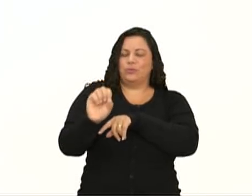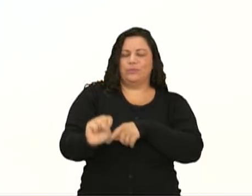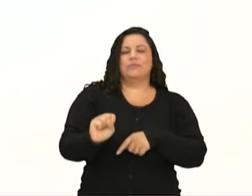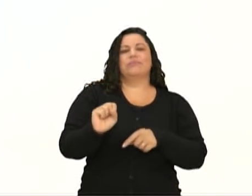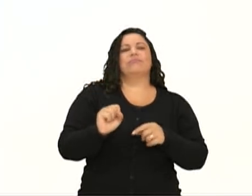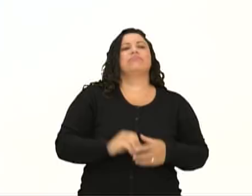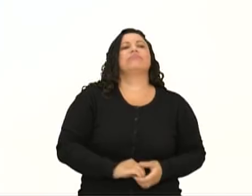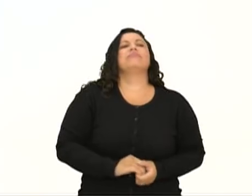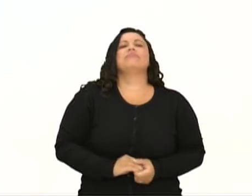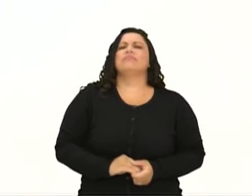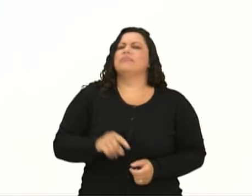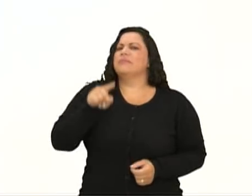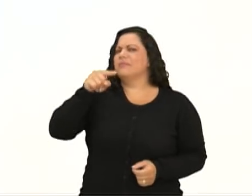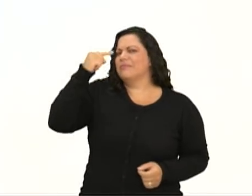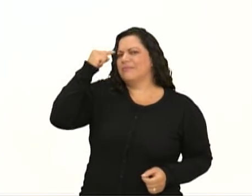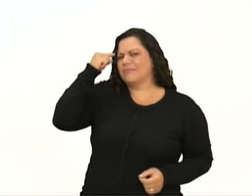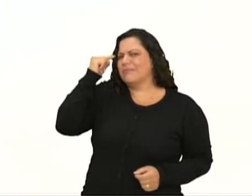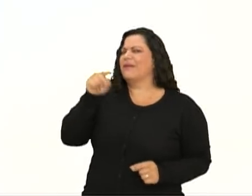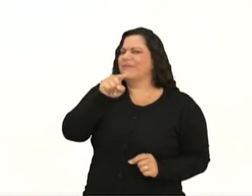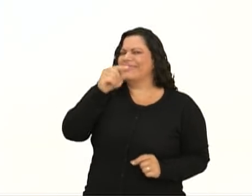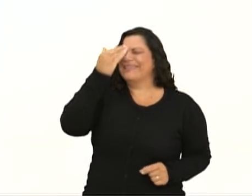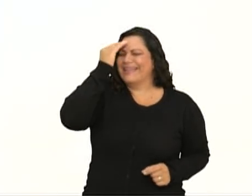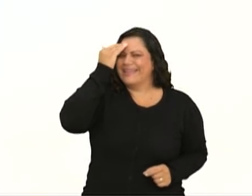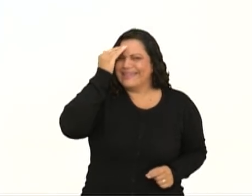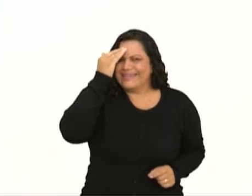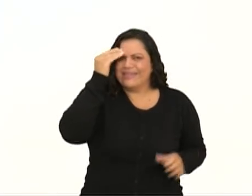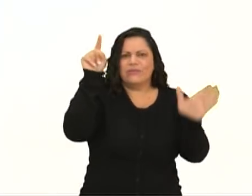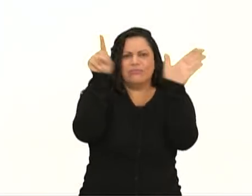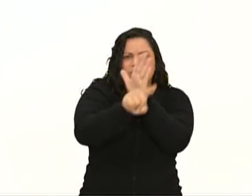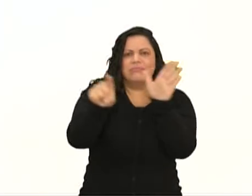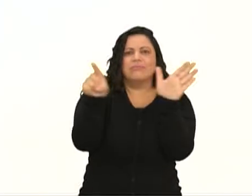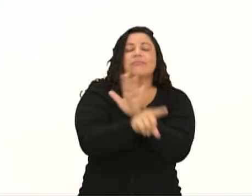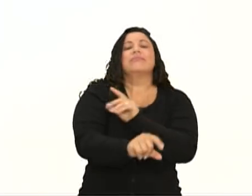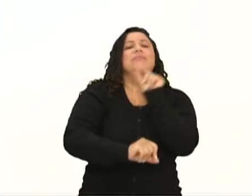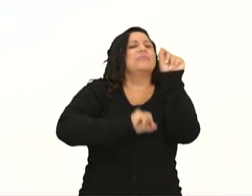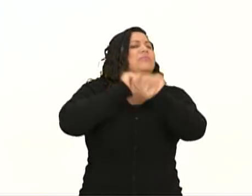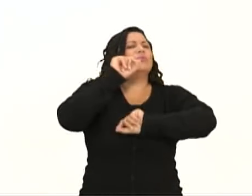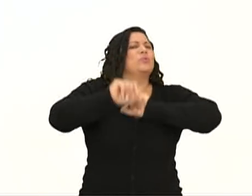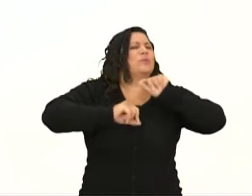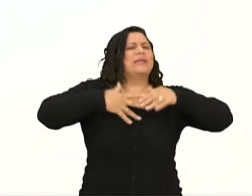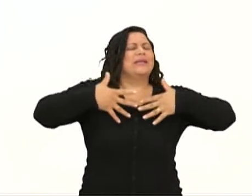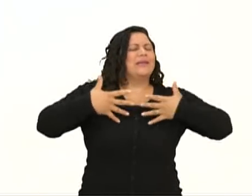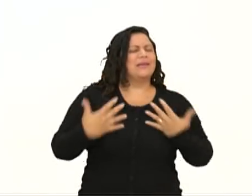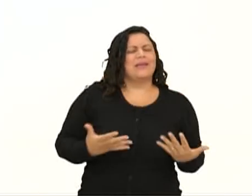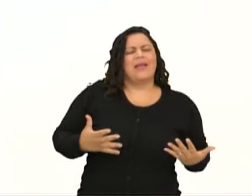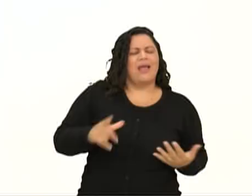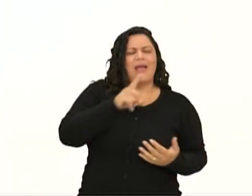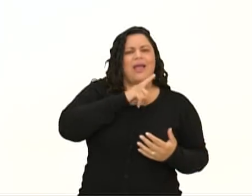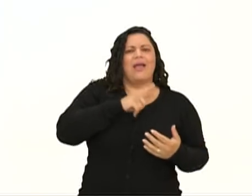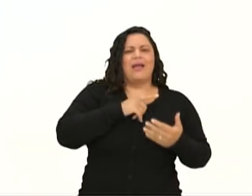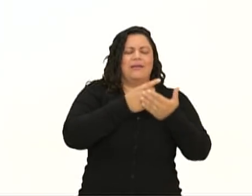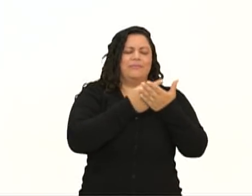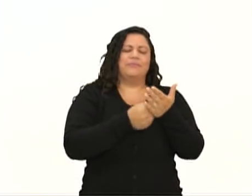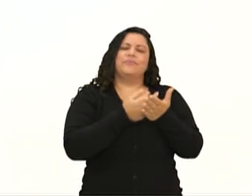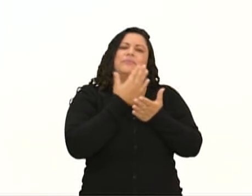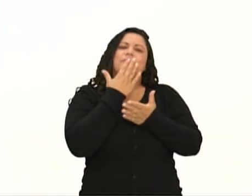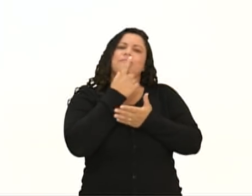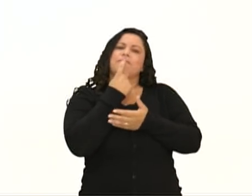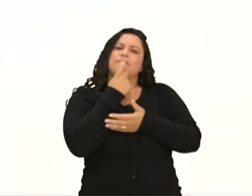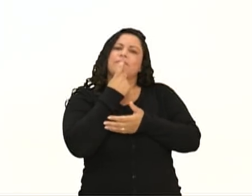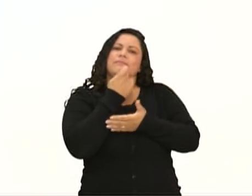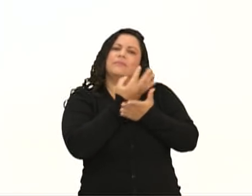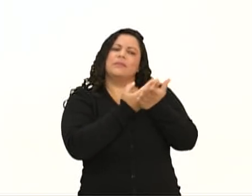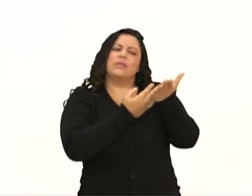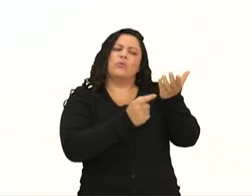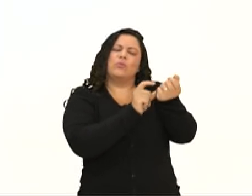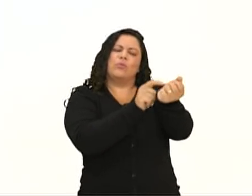Vamos ver se você está entendendo. Temos mais um quiz aqui. Do que é formado o sangue? Vamos ver se você prestou bem atenção na explicação